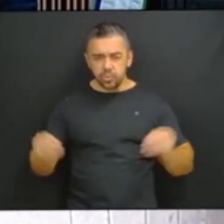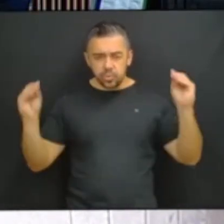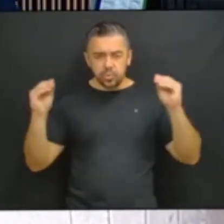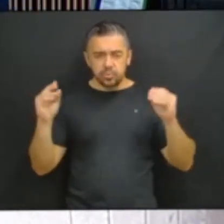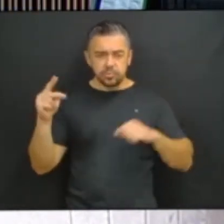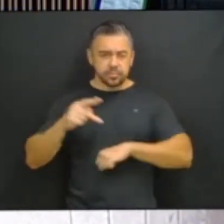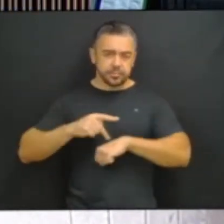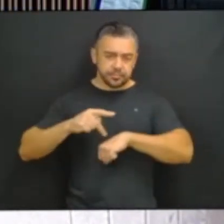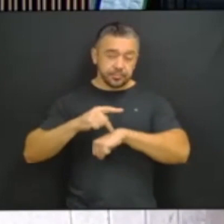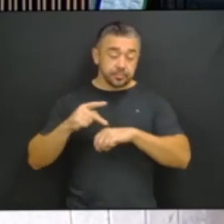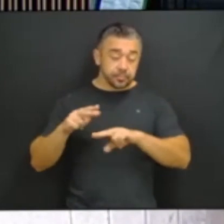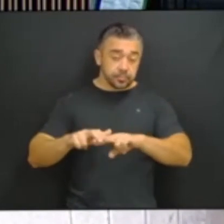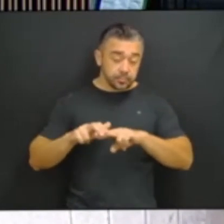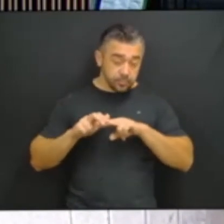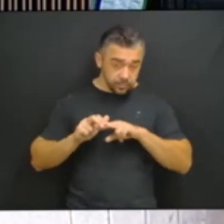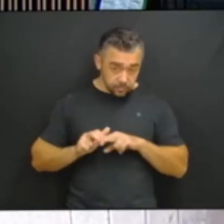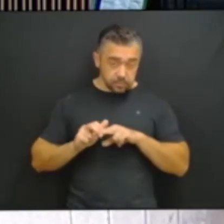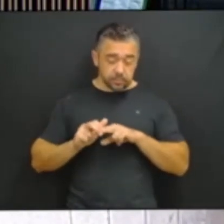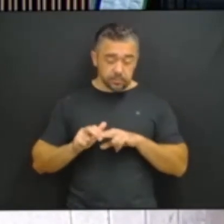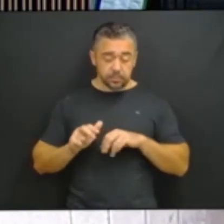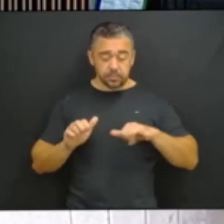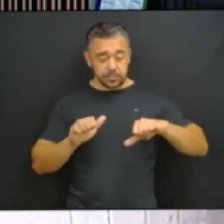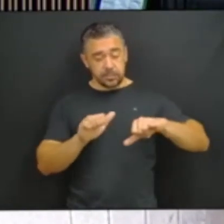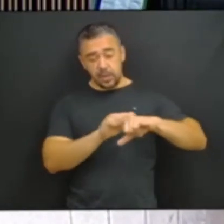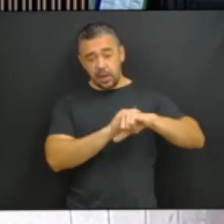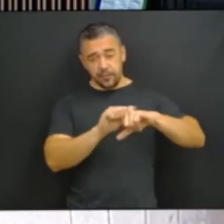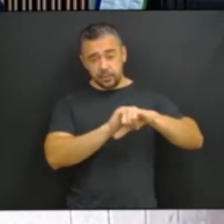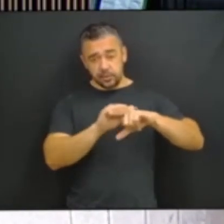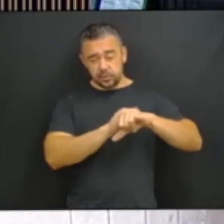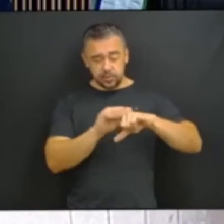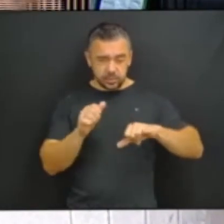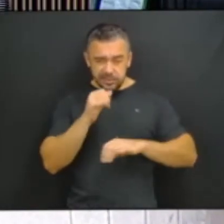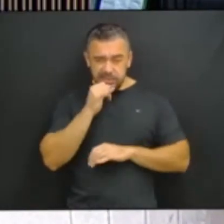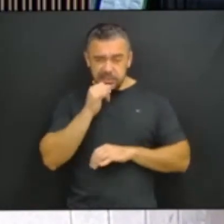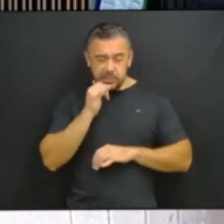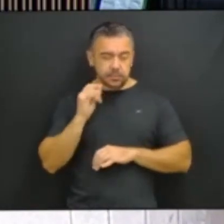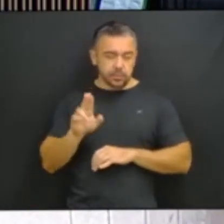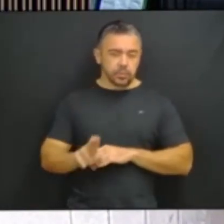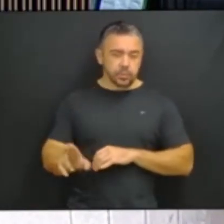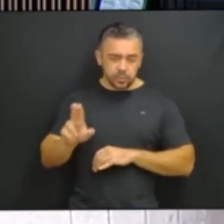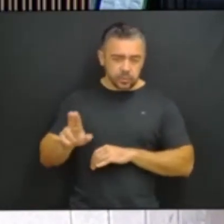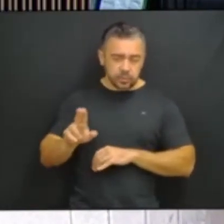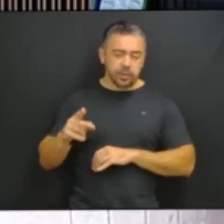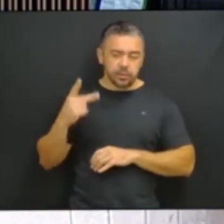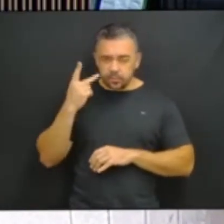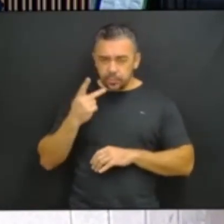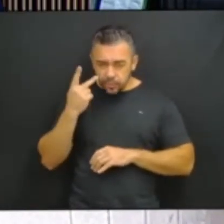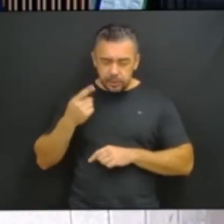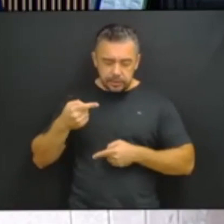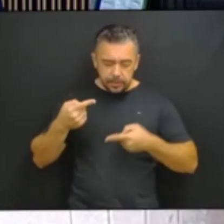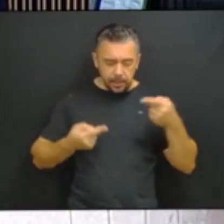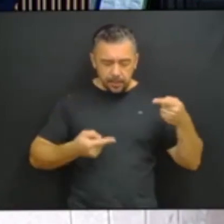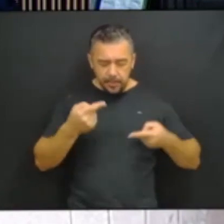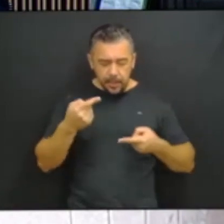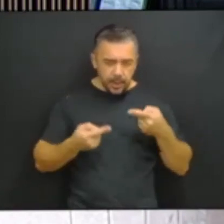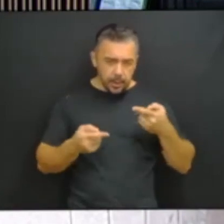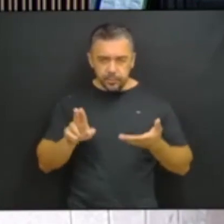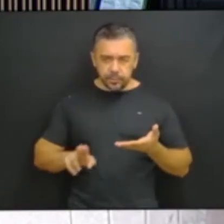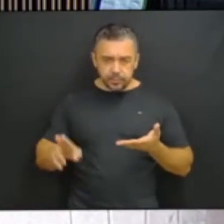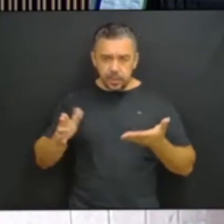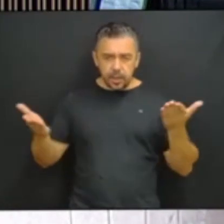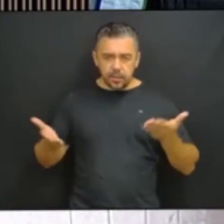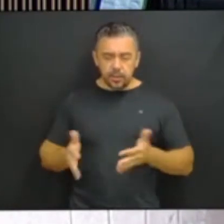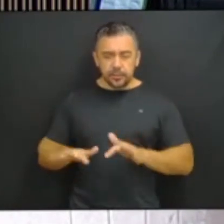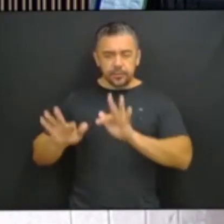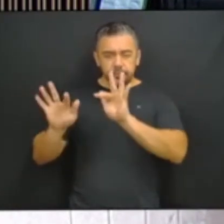isso a lava jato que não devia ter sido usada politicamente como foi chegou